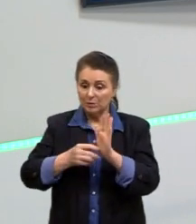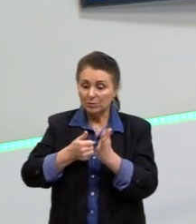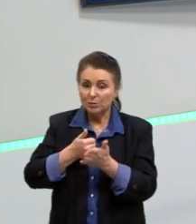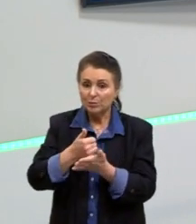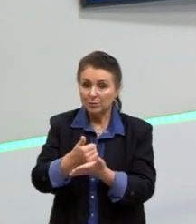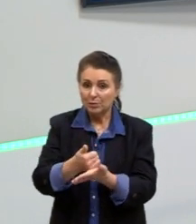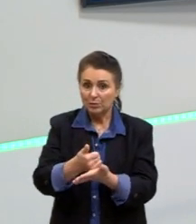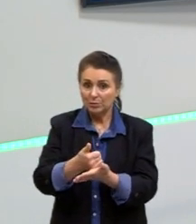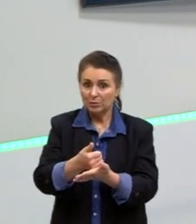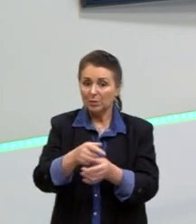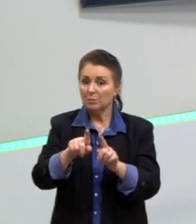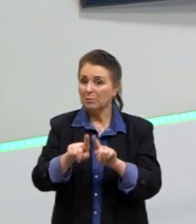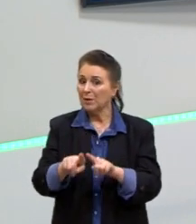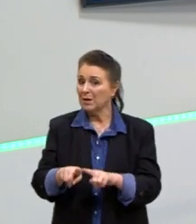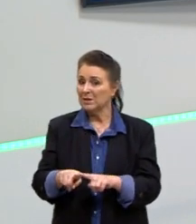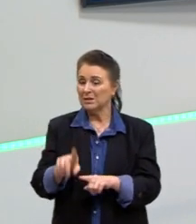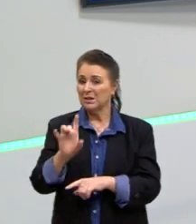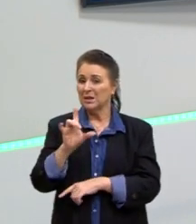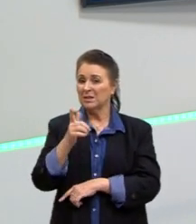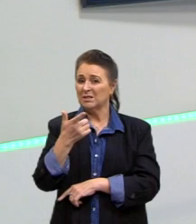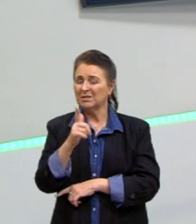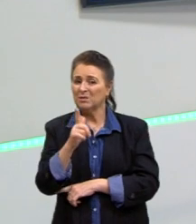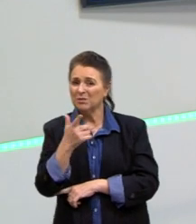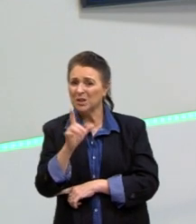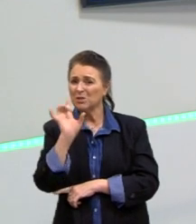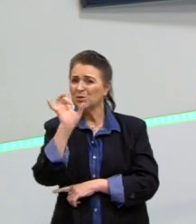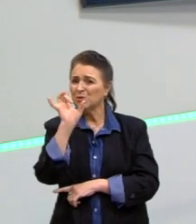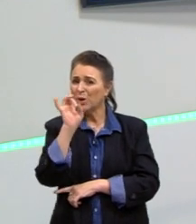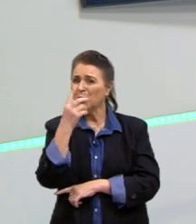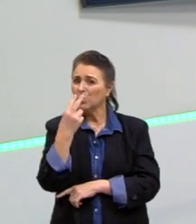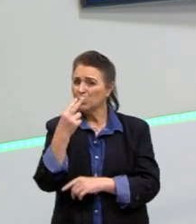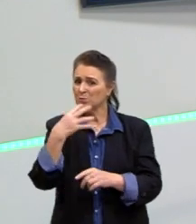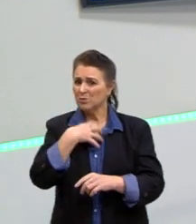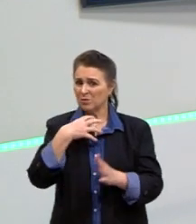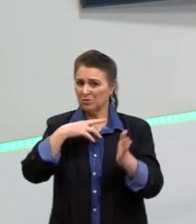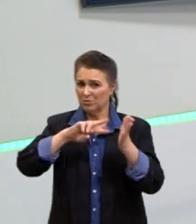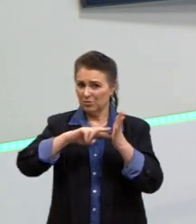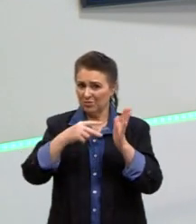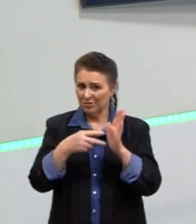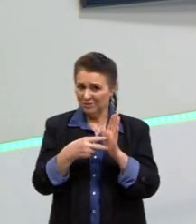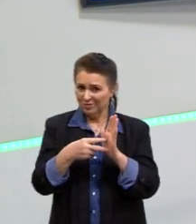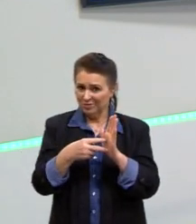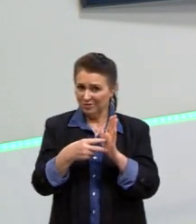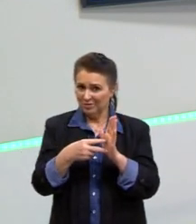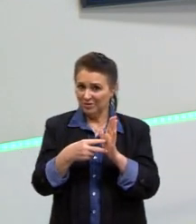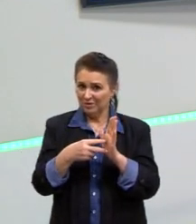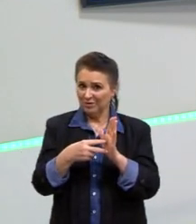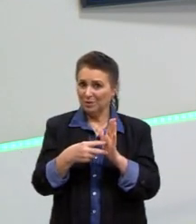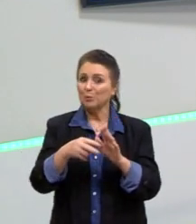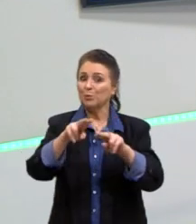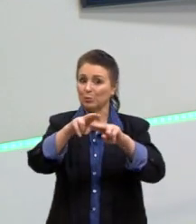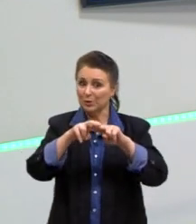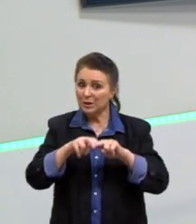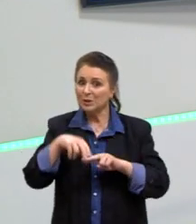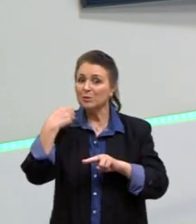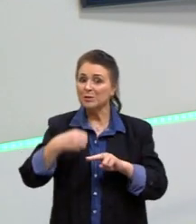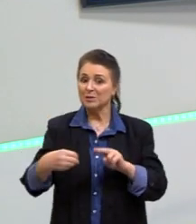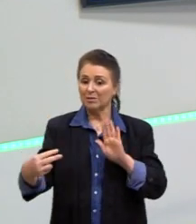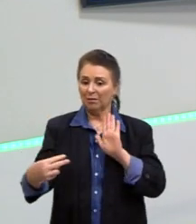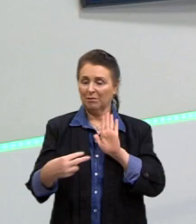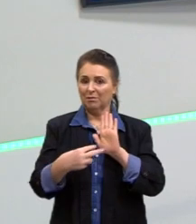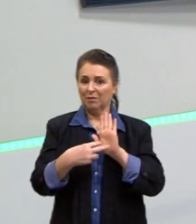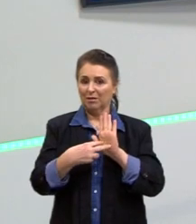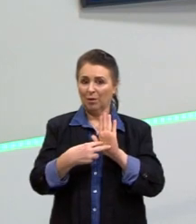eles não são a única coisa que vocês devem trazer. Olhar para eles com aquele olhar mais atento, com aquele olhar rigoroso,